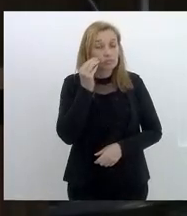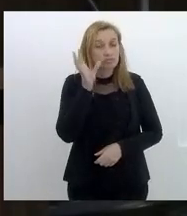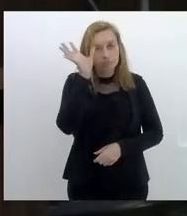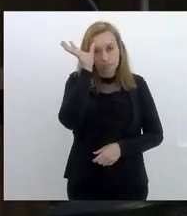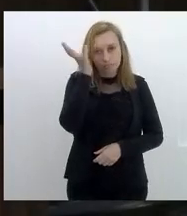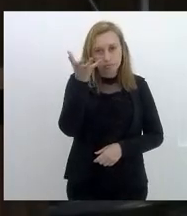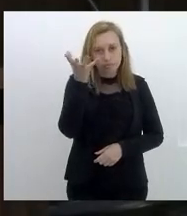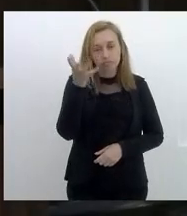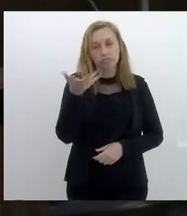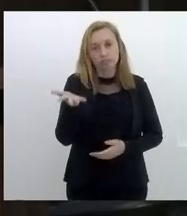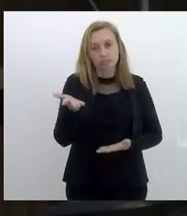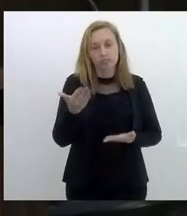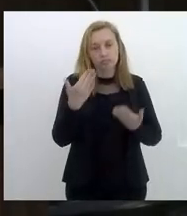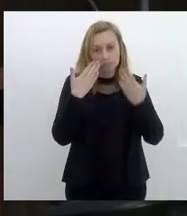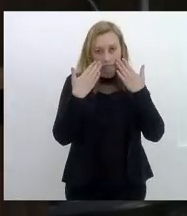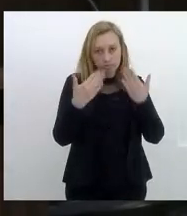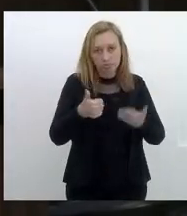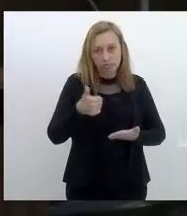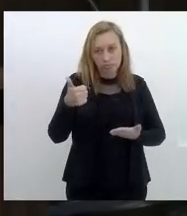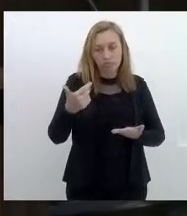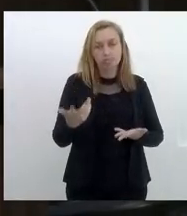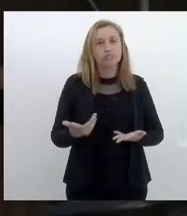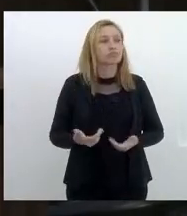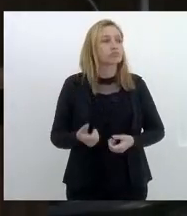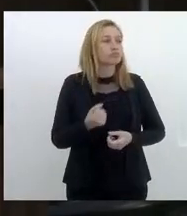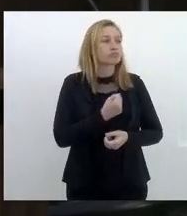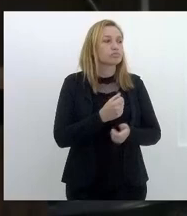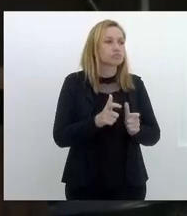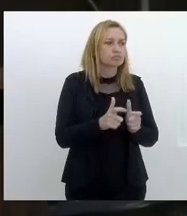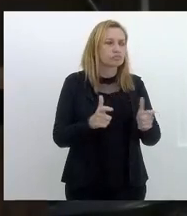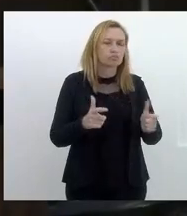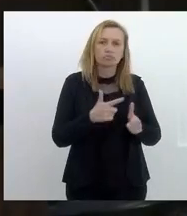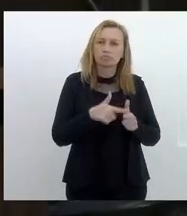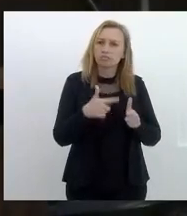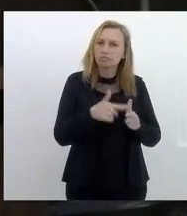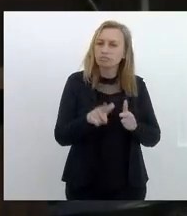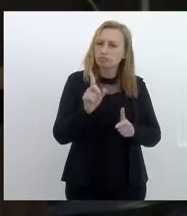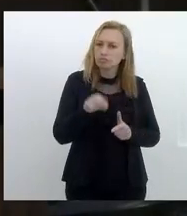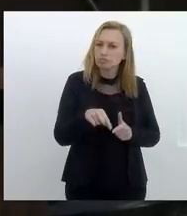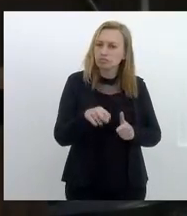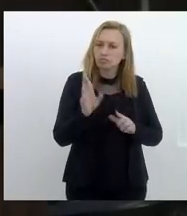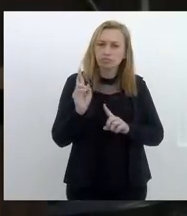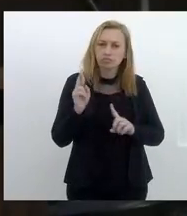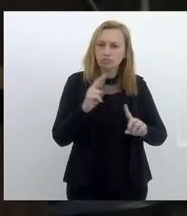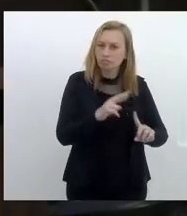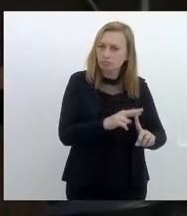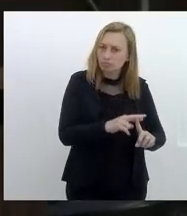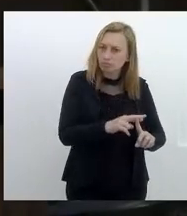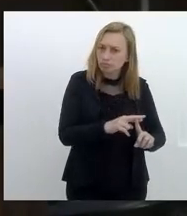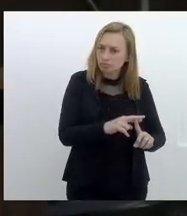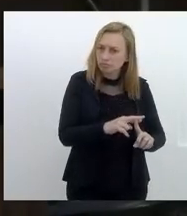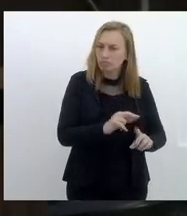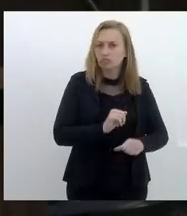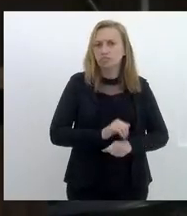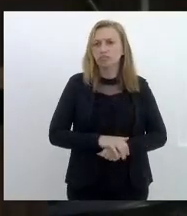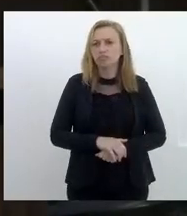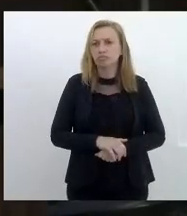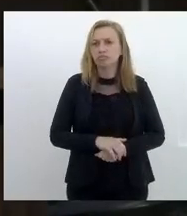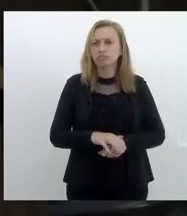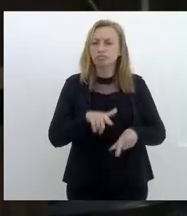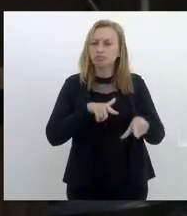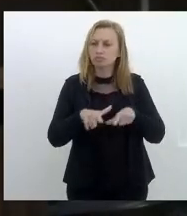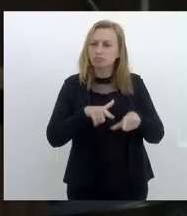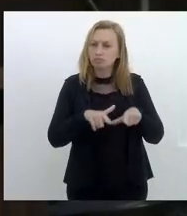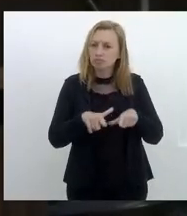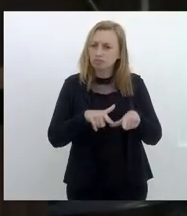uma solução maior equação apresentada o grande problema é que a referência Oi para o